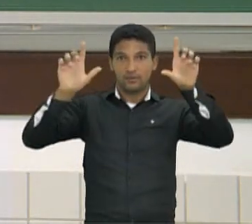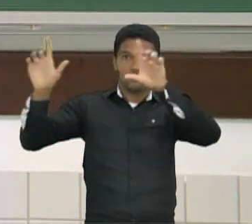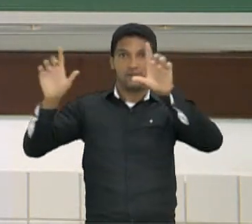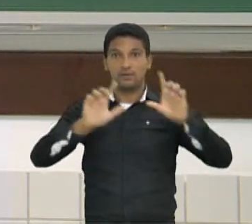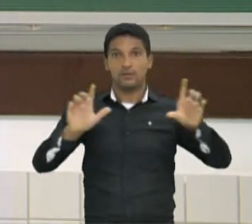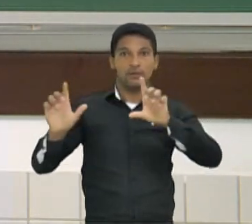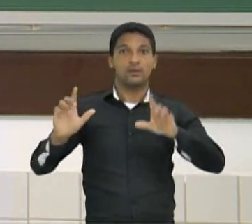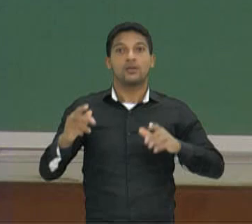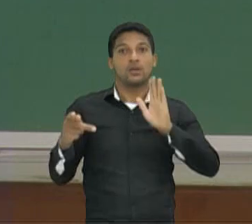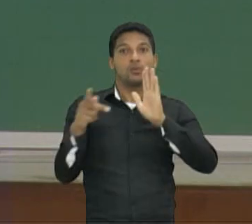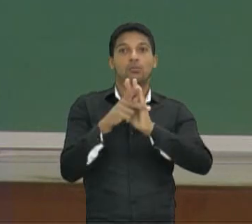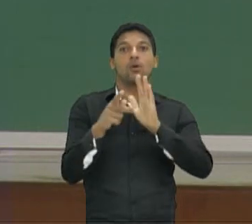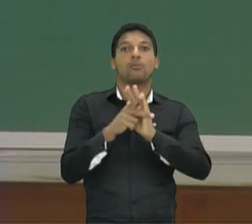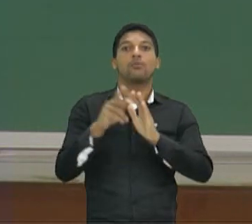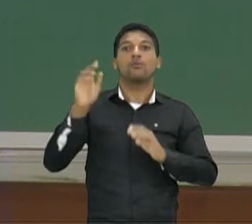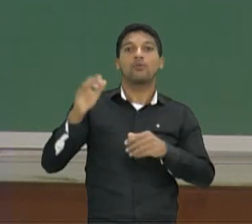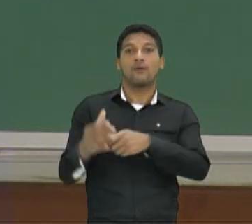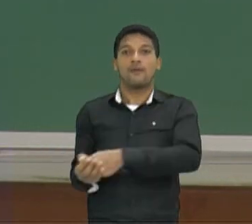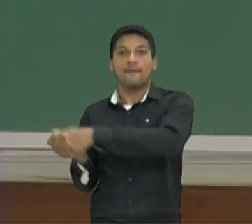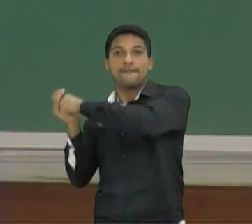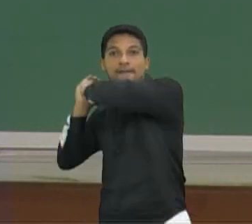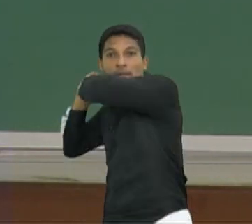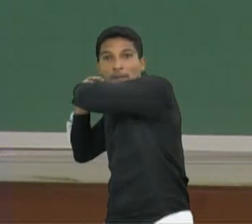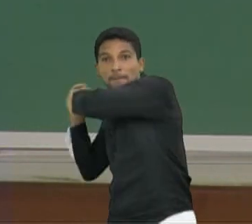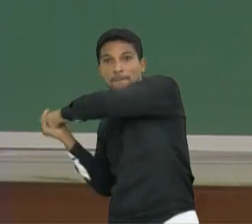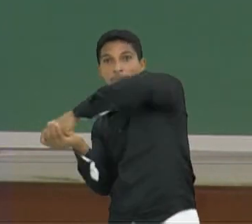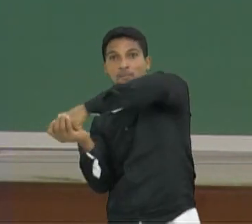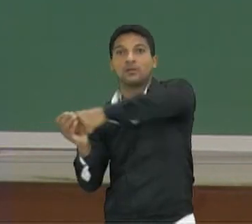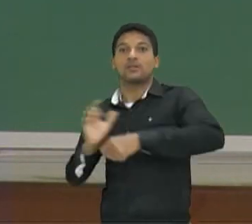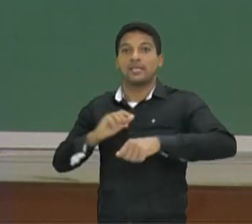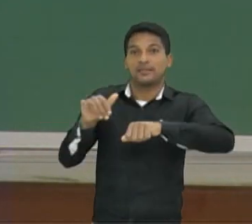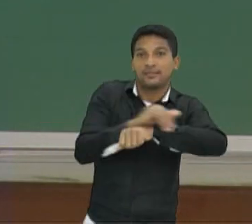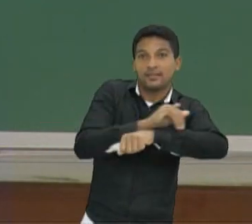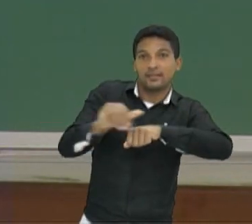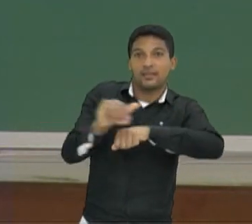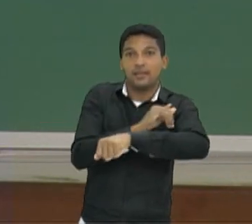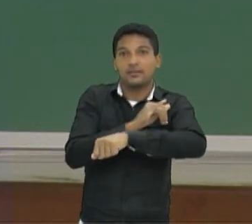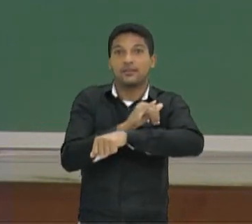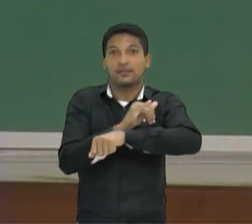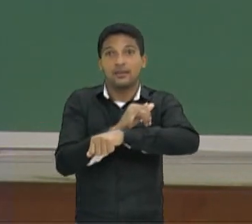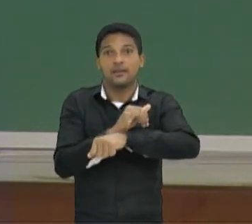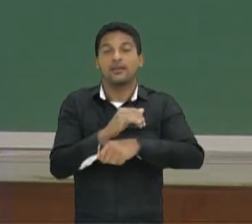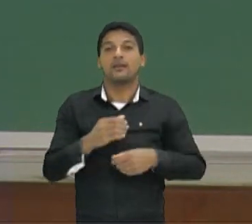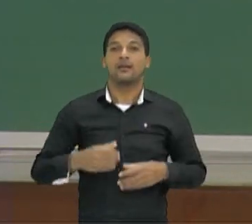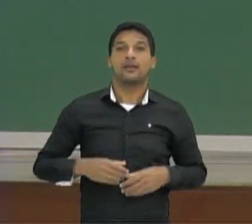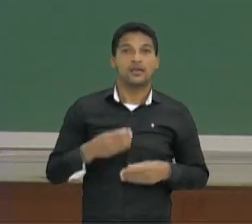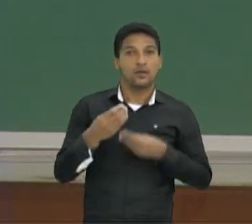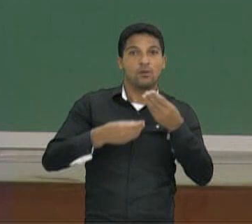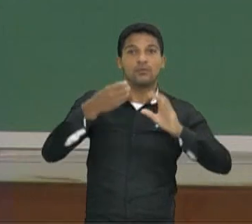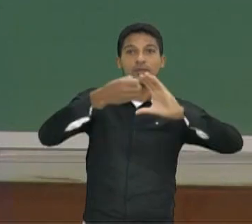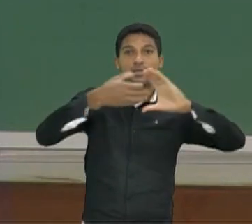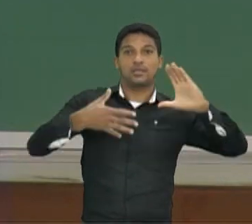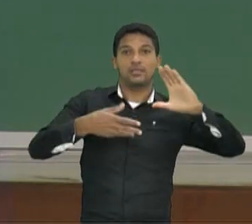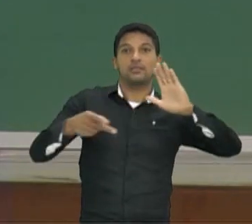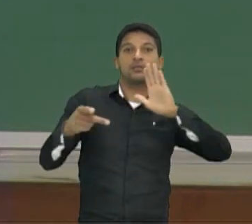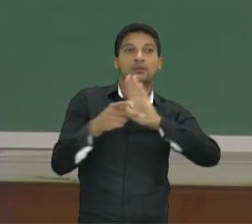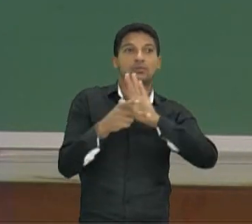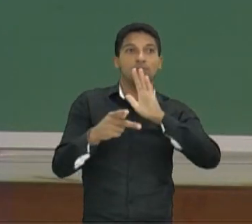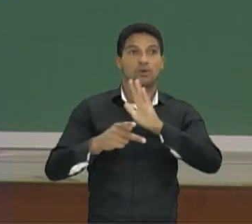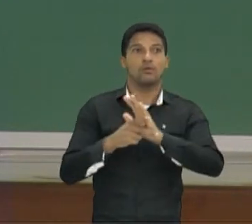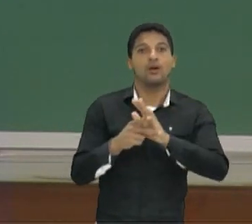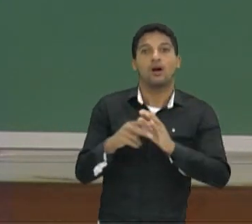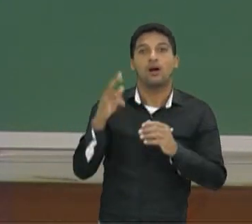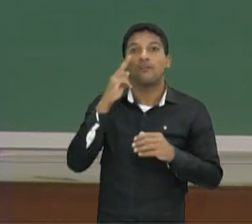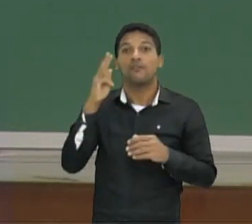algumas manifestações do beisebol, né? Então tem algumas jogadas, características bastante comuns no beisebol. Arremesso, rebatidas, que